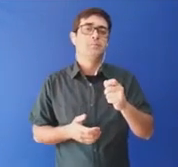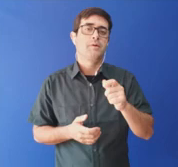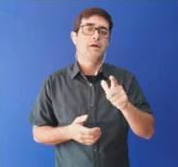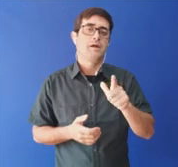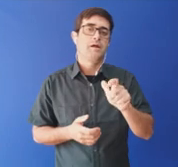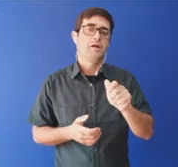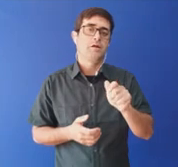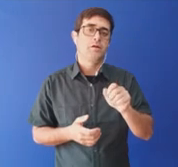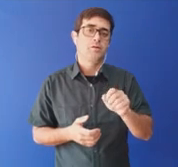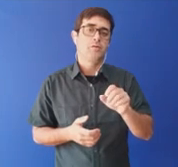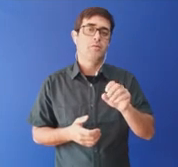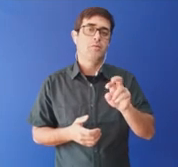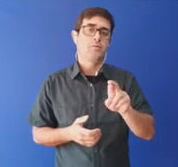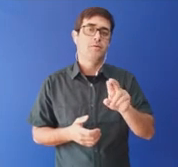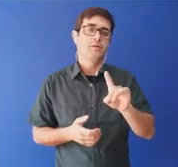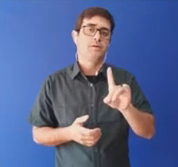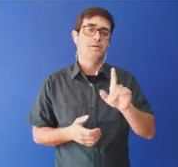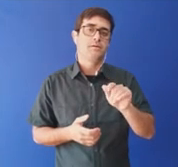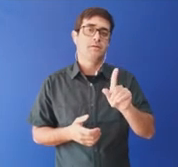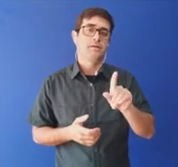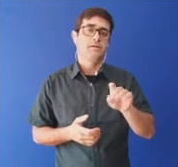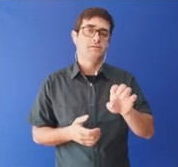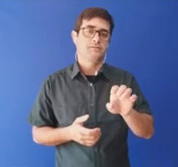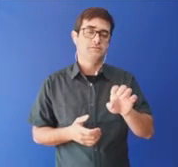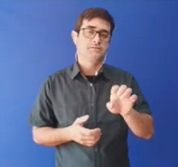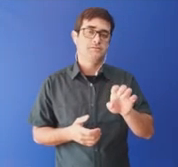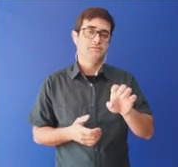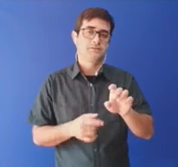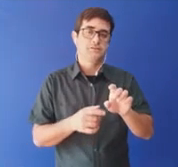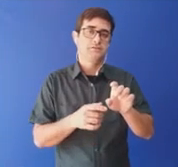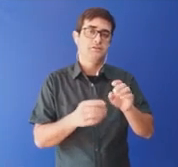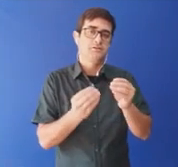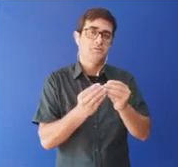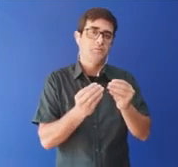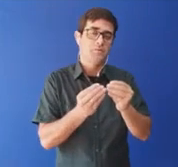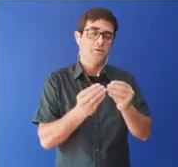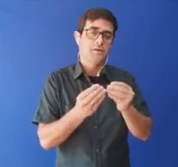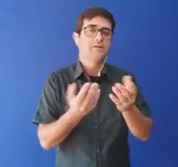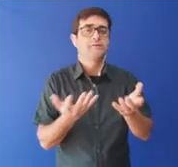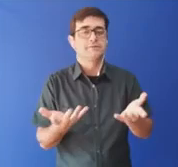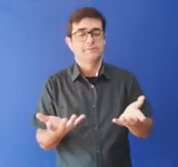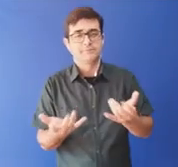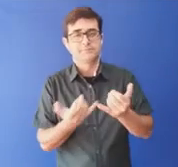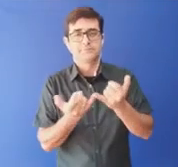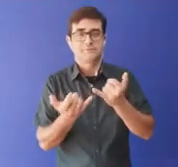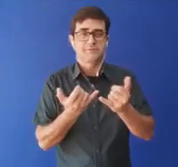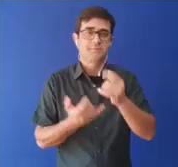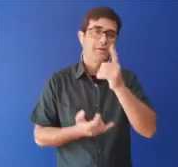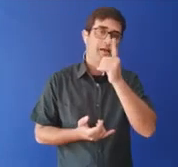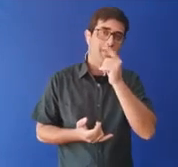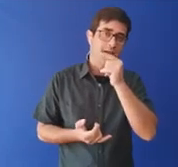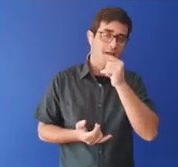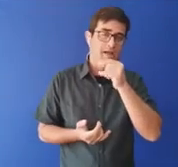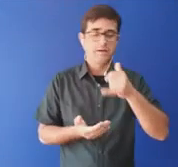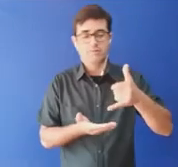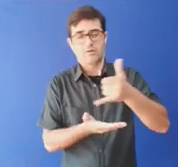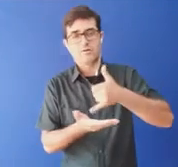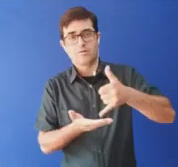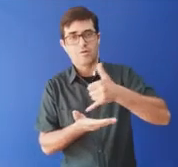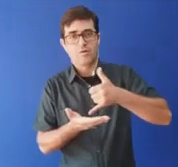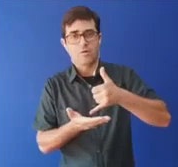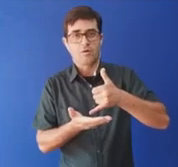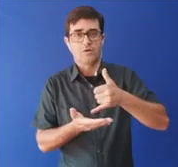de polaridade de moléculas, de substâncias, por exemplo, a água polar, o óleo